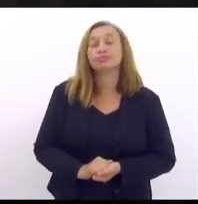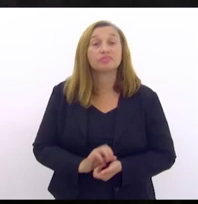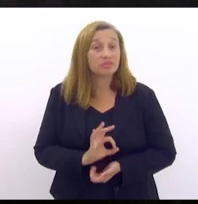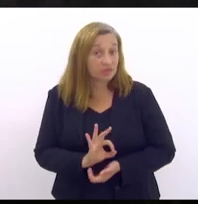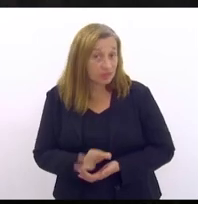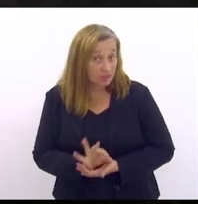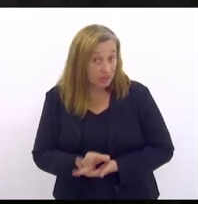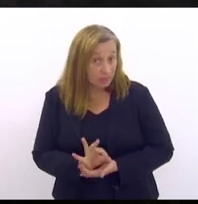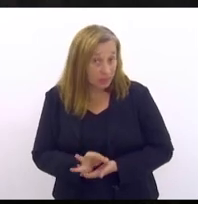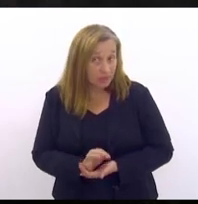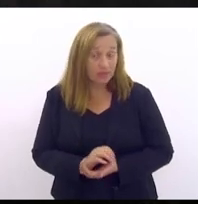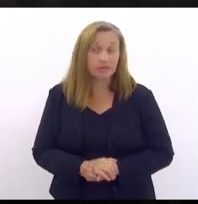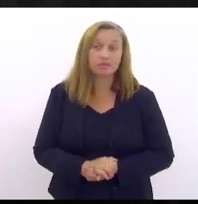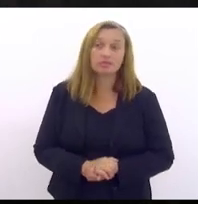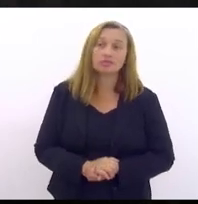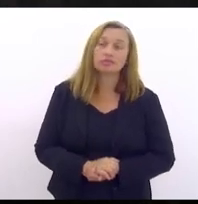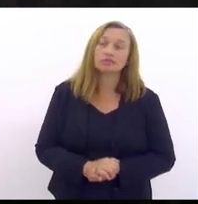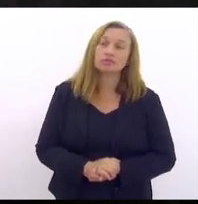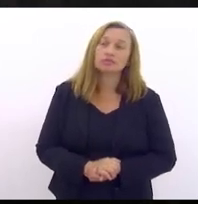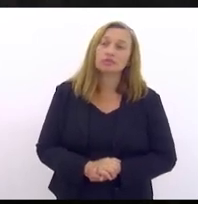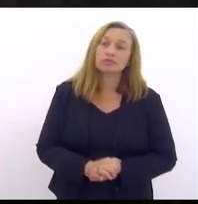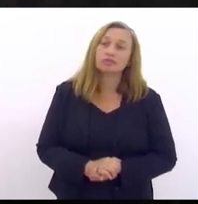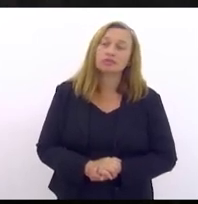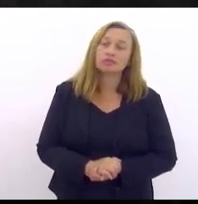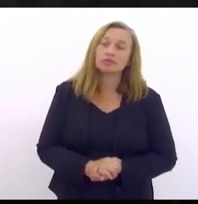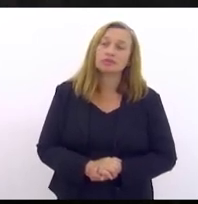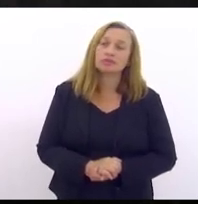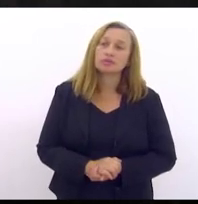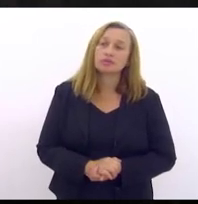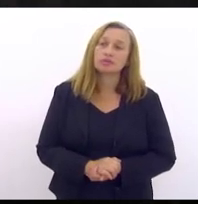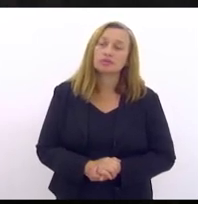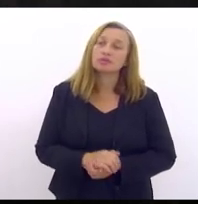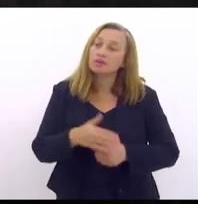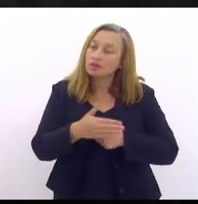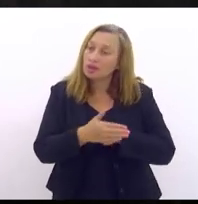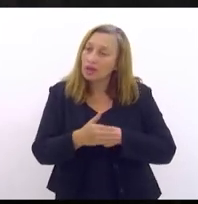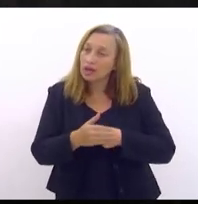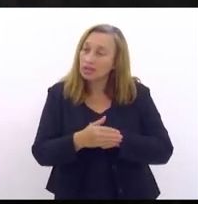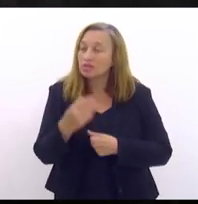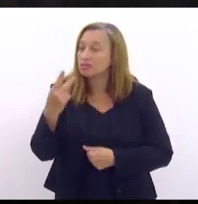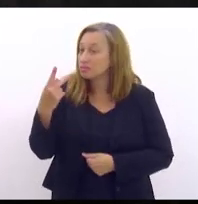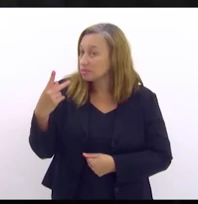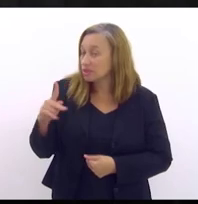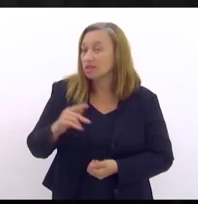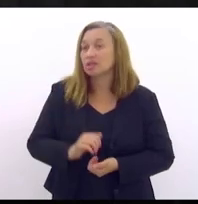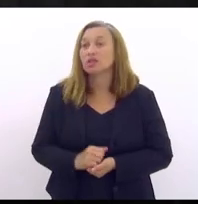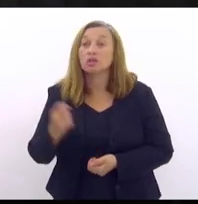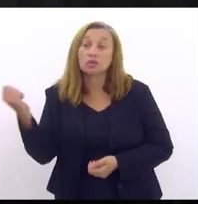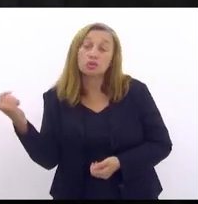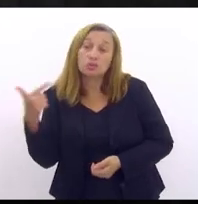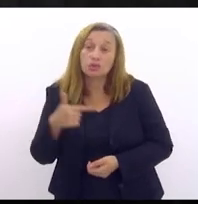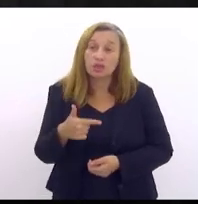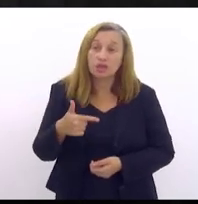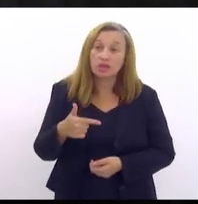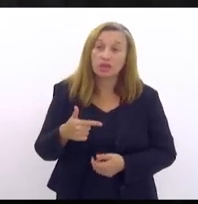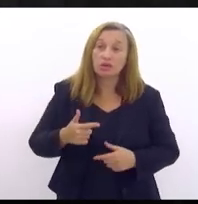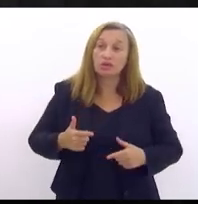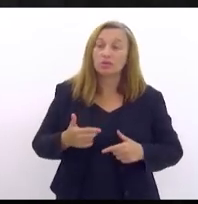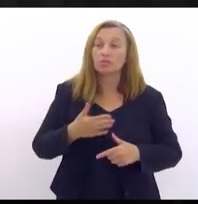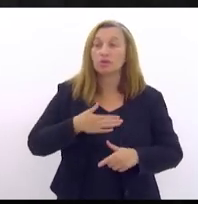seguramente muito mais fruto da sua generosidade do que a minha